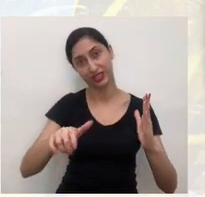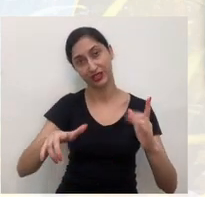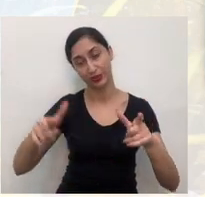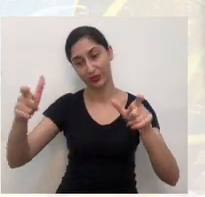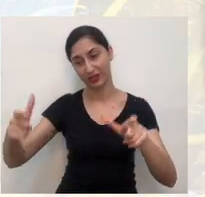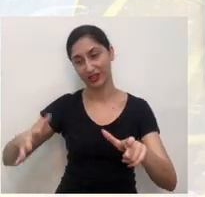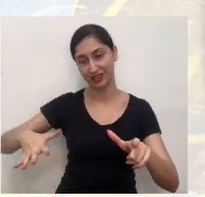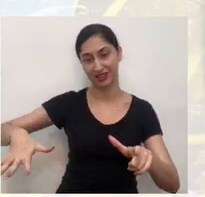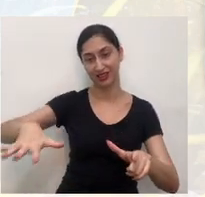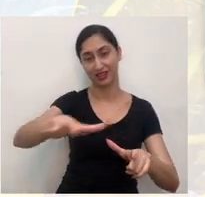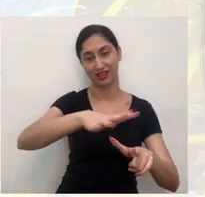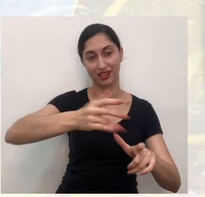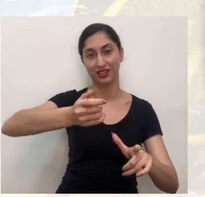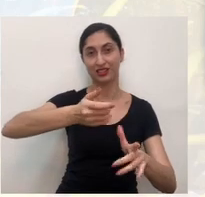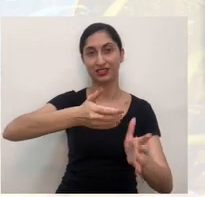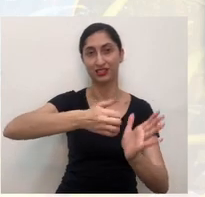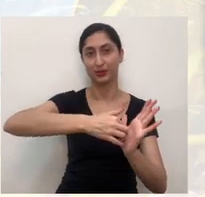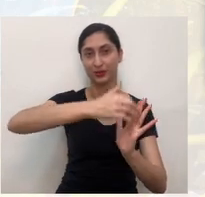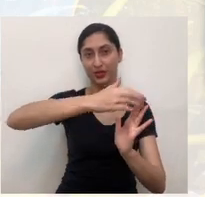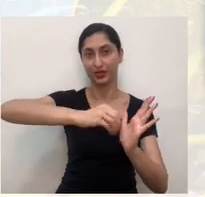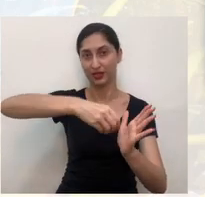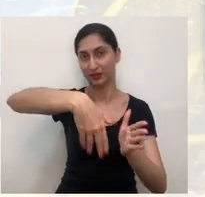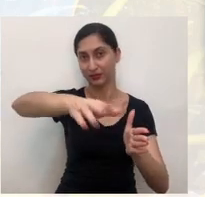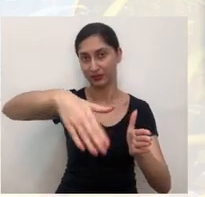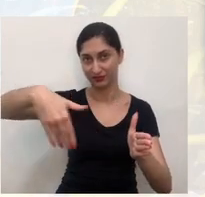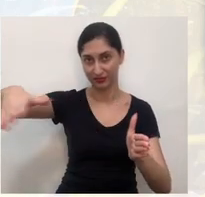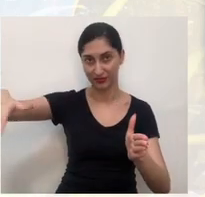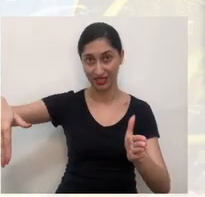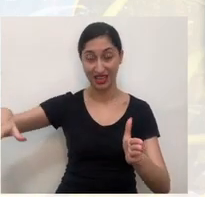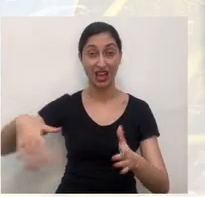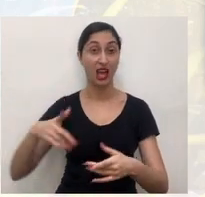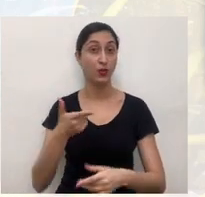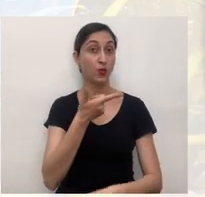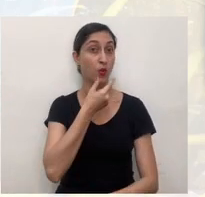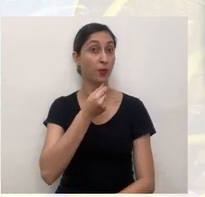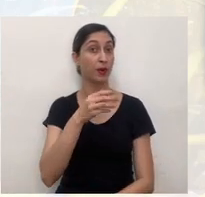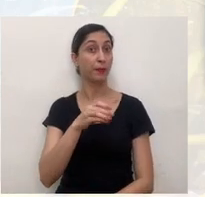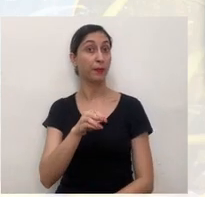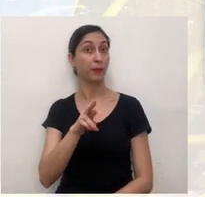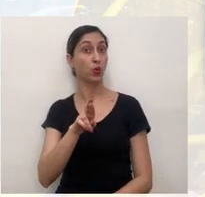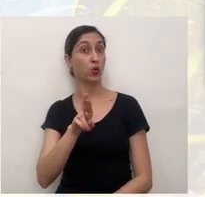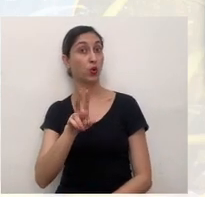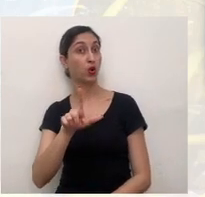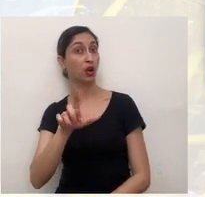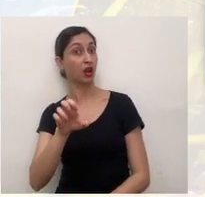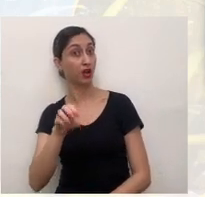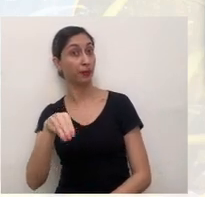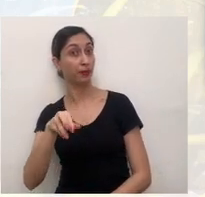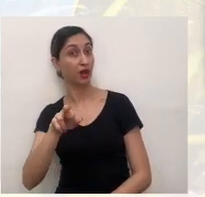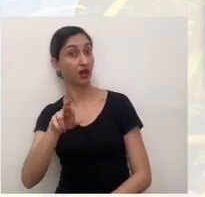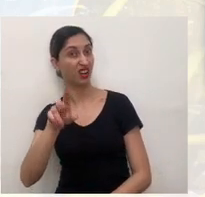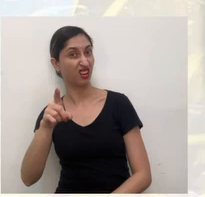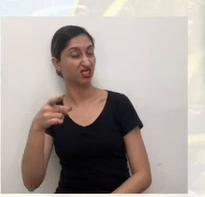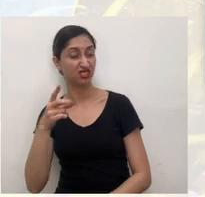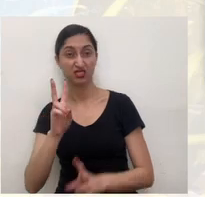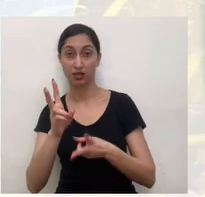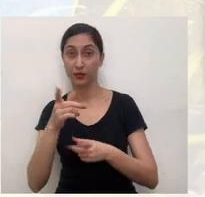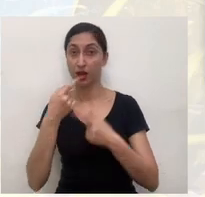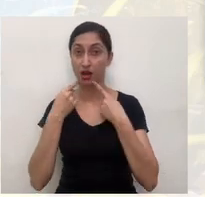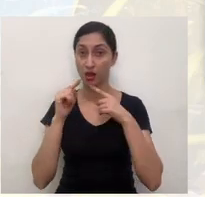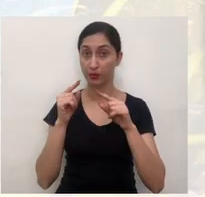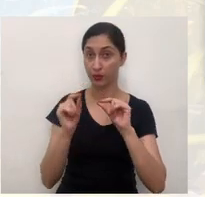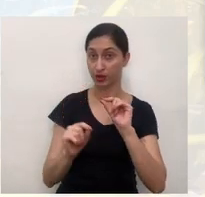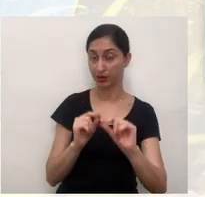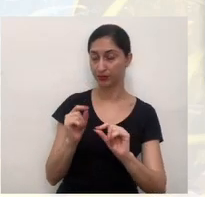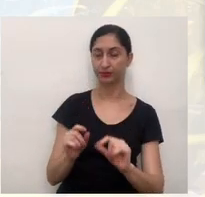não é verdadeira. E o próprio Burle Marx tomou consciência disso porque ele rechaçava. Ele reclamava disso porque